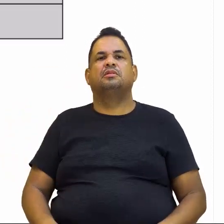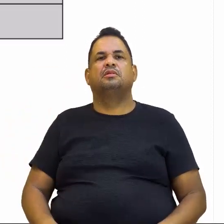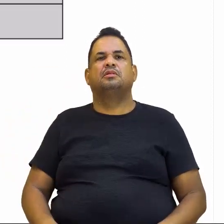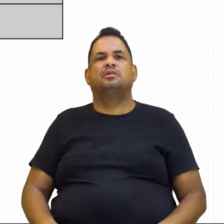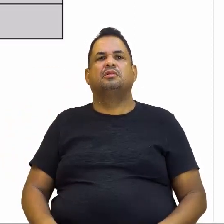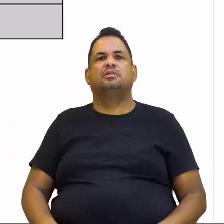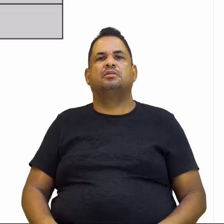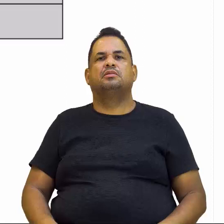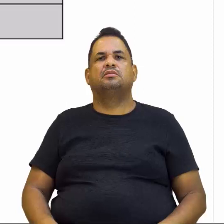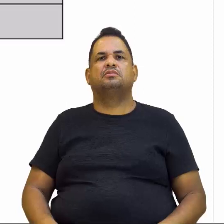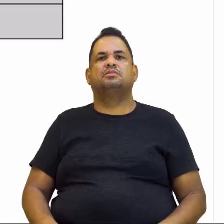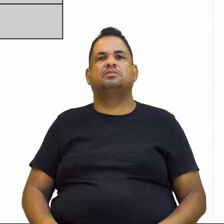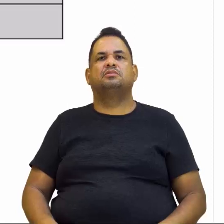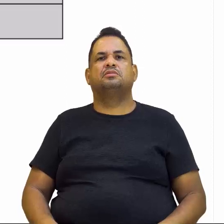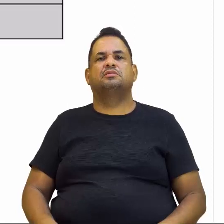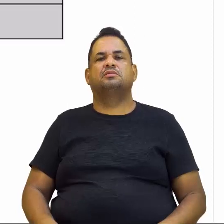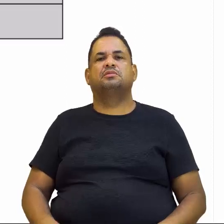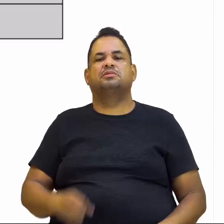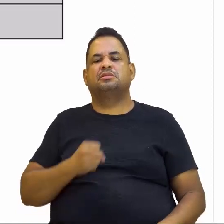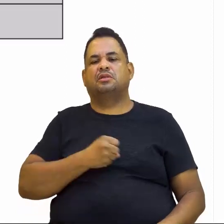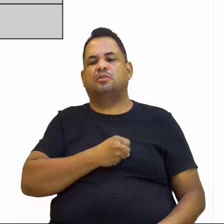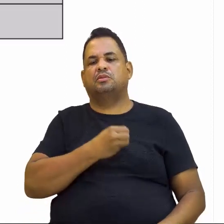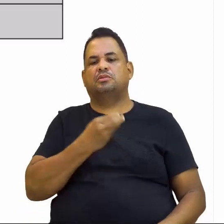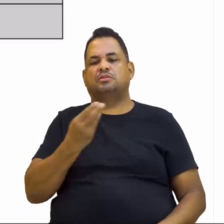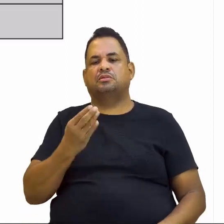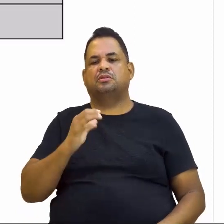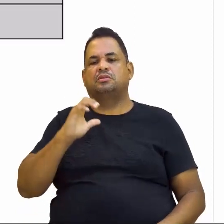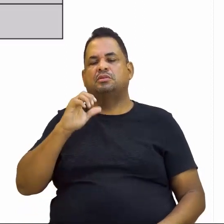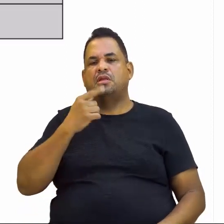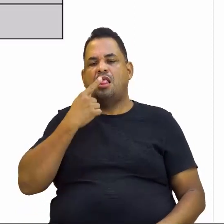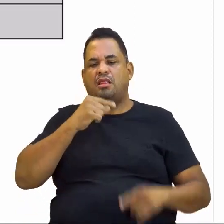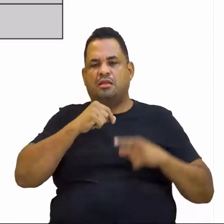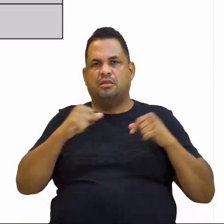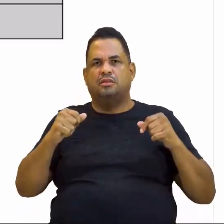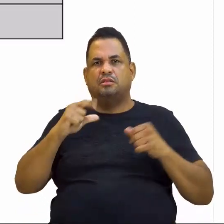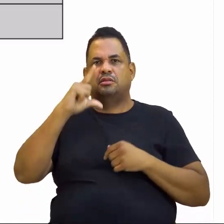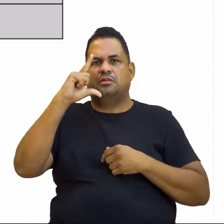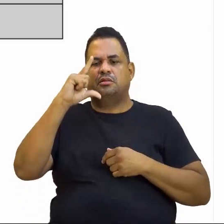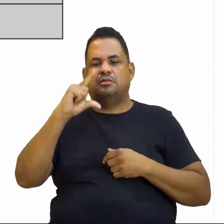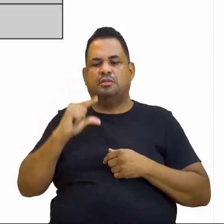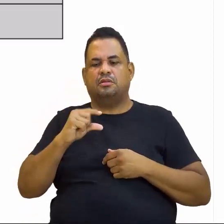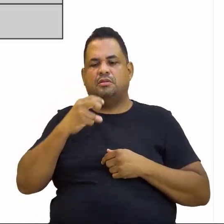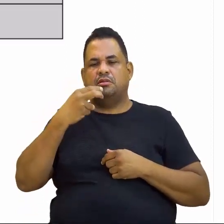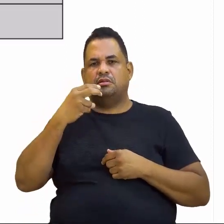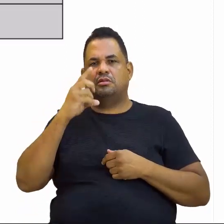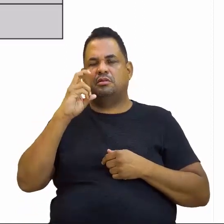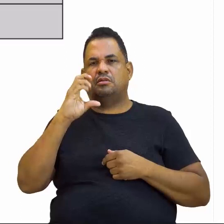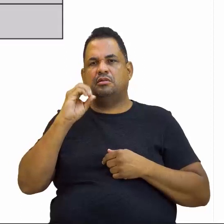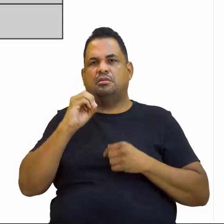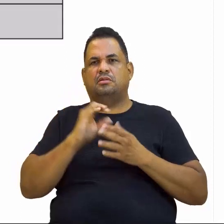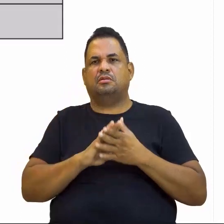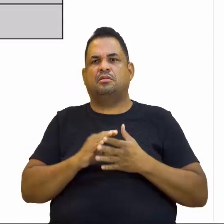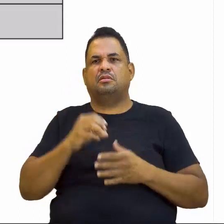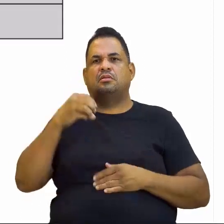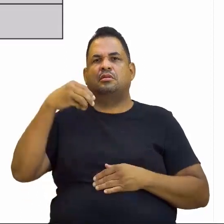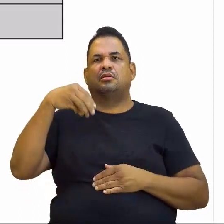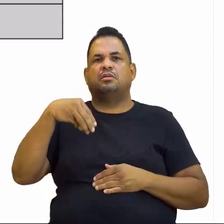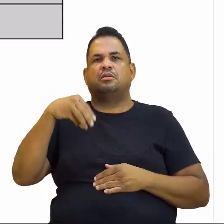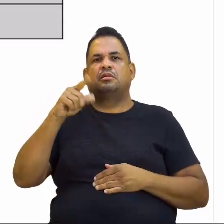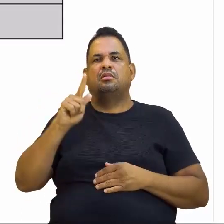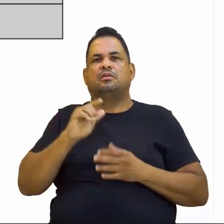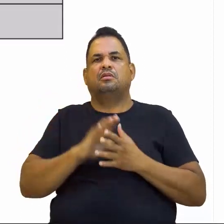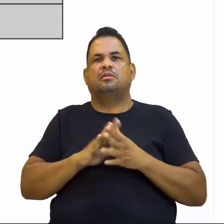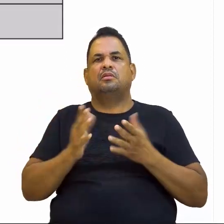a concentração do meu sal for menor que 50 miligramas por litro, ela